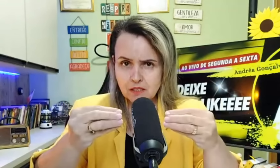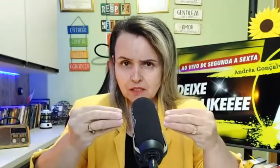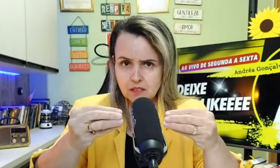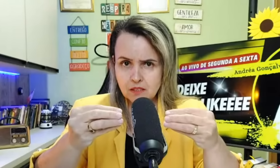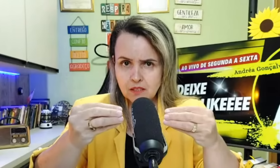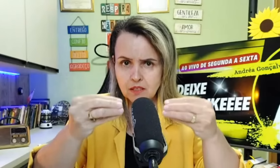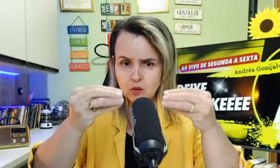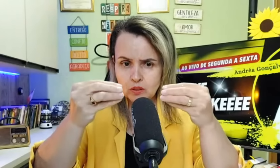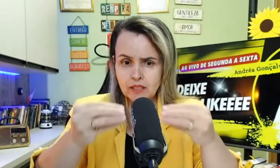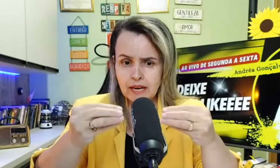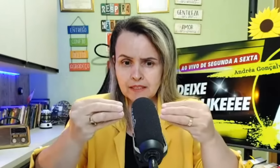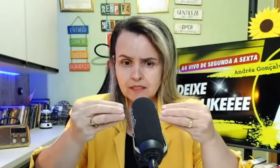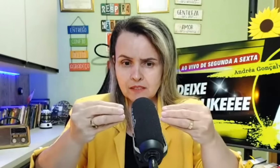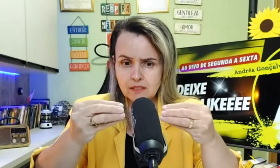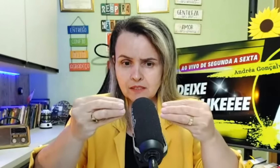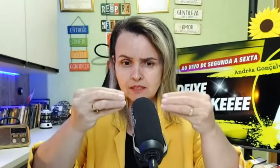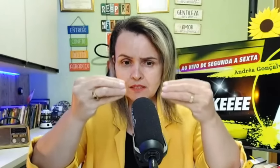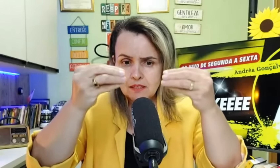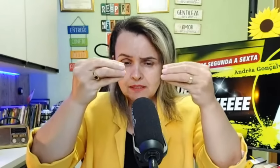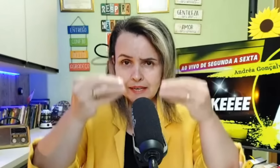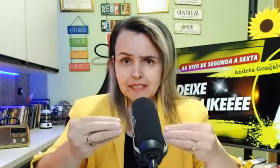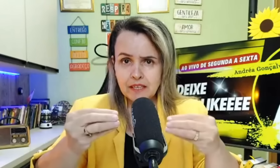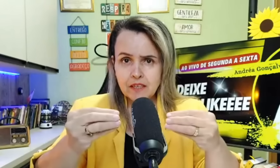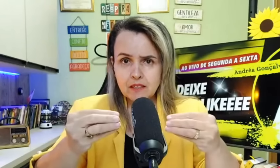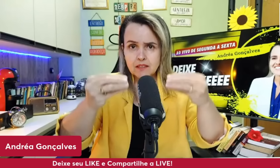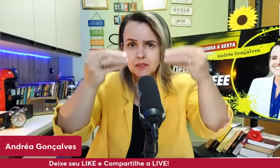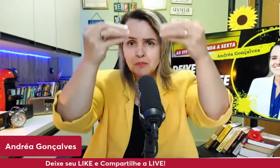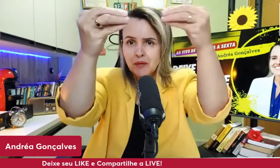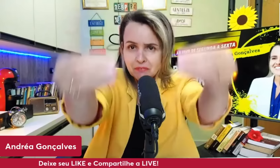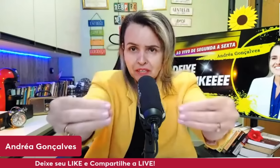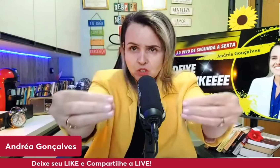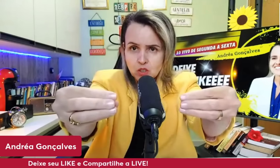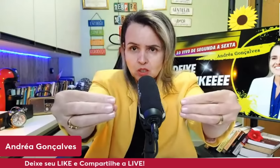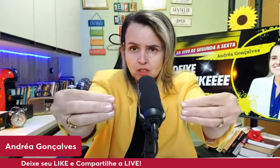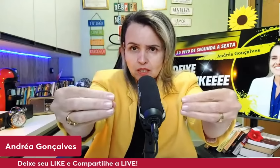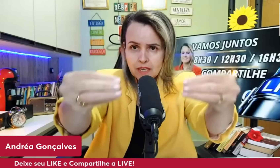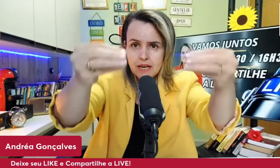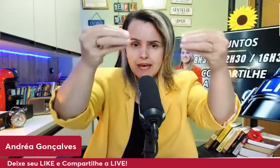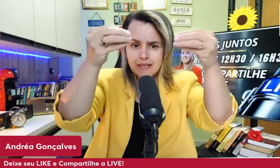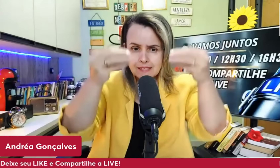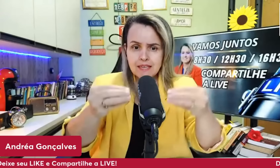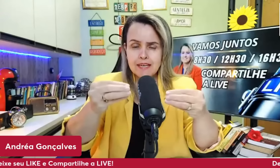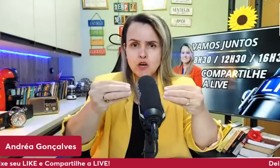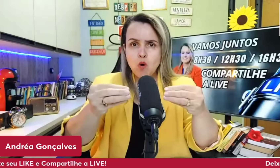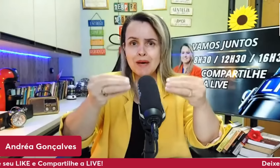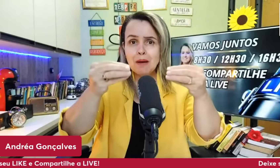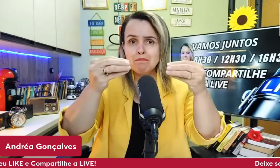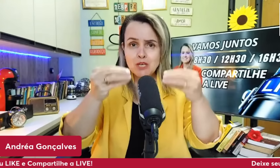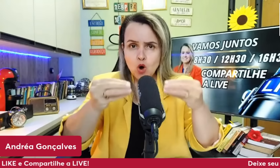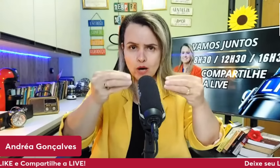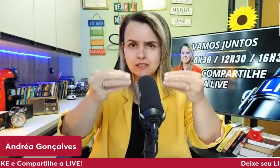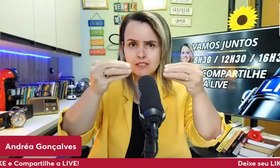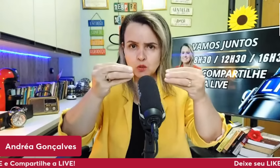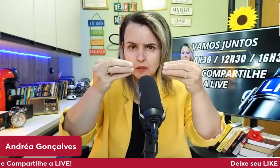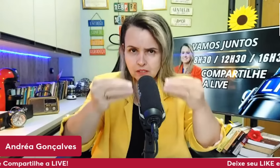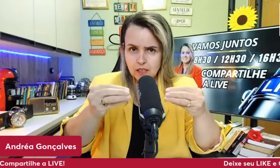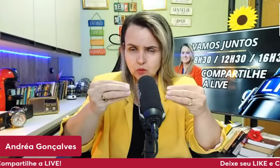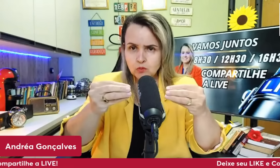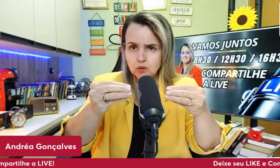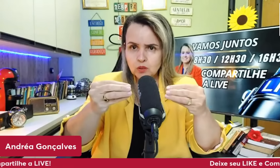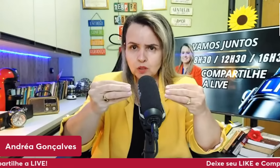presas e condenadas daqui paraa frente essa lei como ela piora